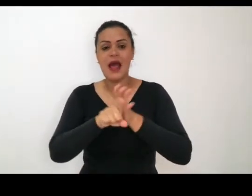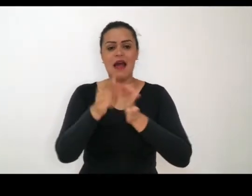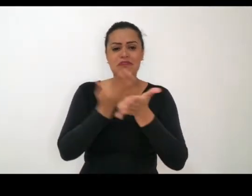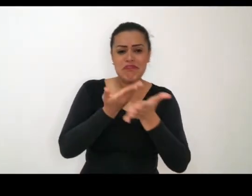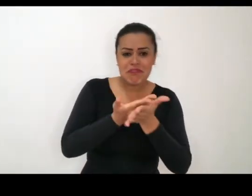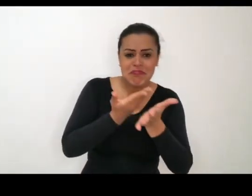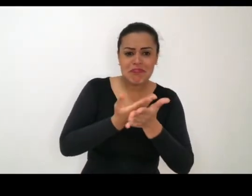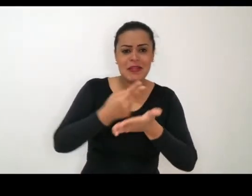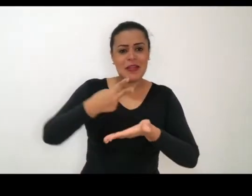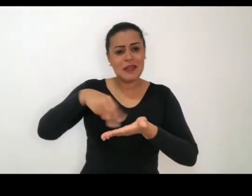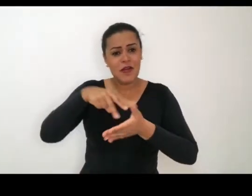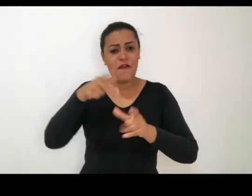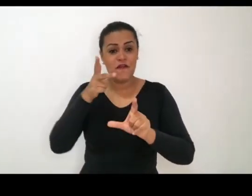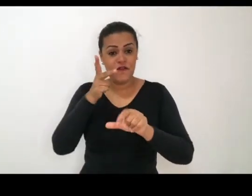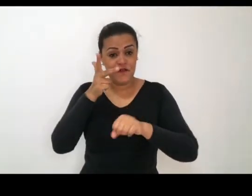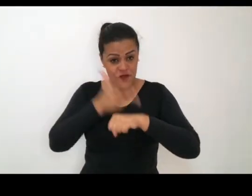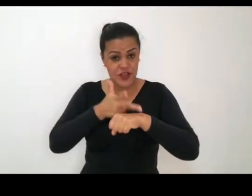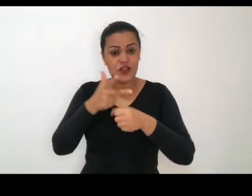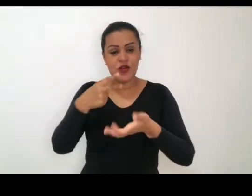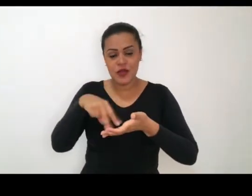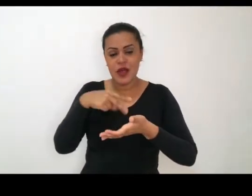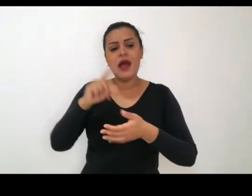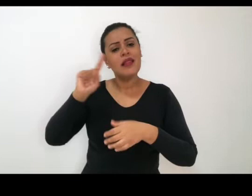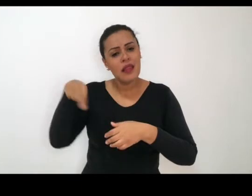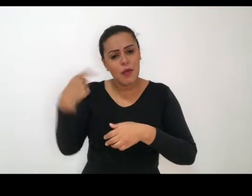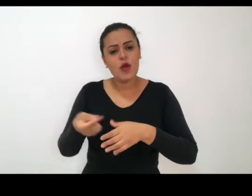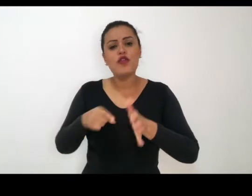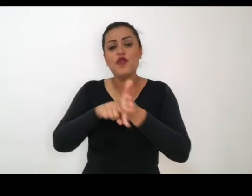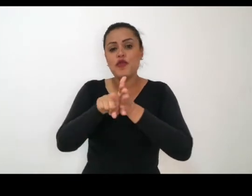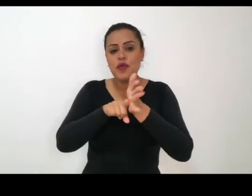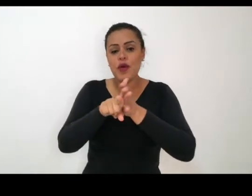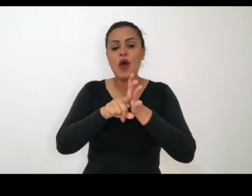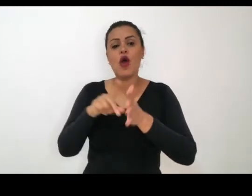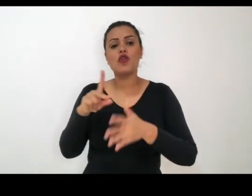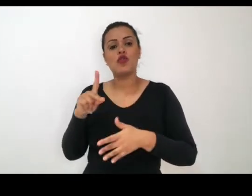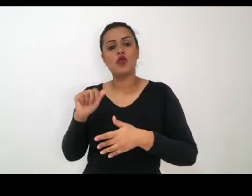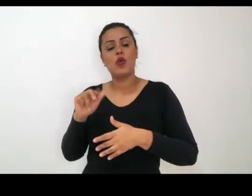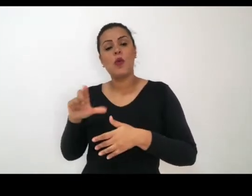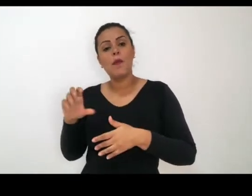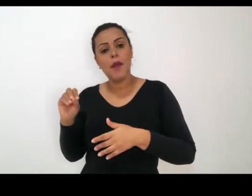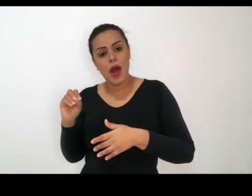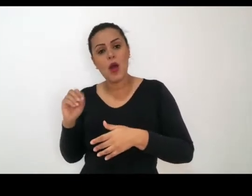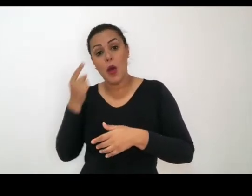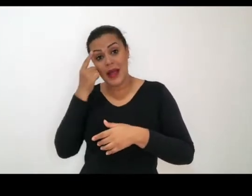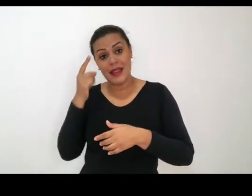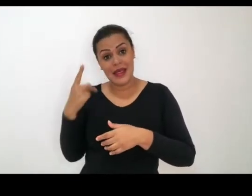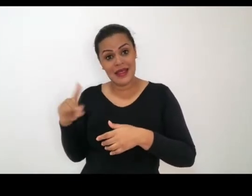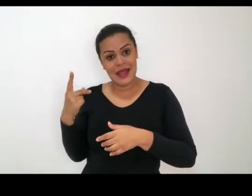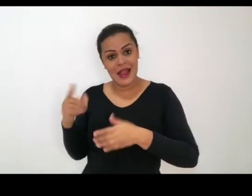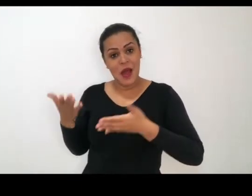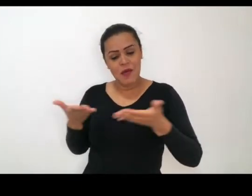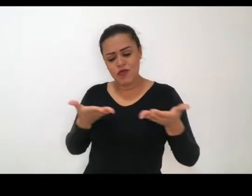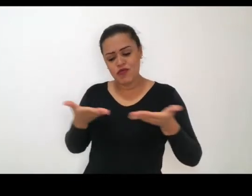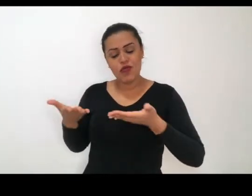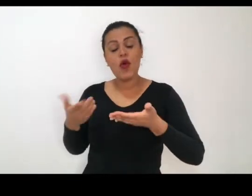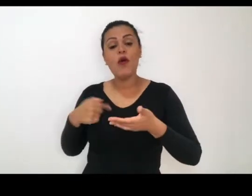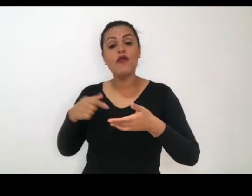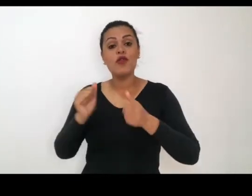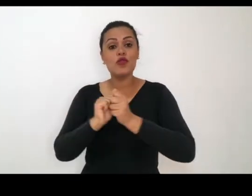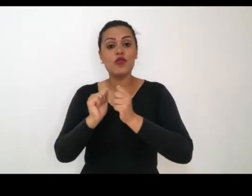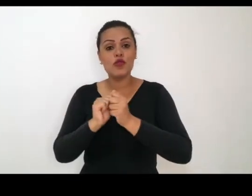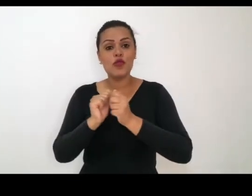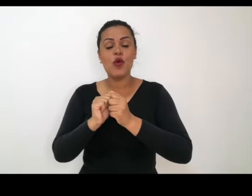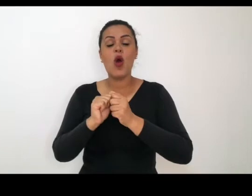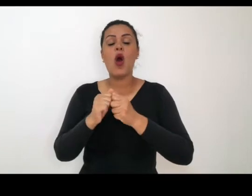gente criou, junto com o Paulo Caldas, foi uma ideia do Paulo Caldas, ele me convidou para fazer o Festival Dança em Foco, que tem aí na 19ª edição.